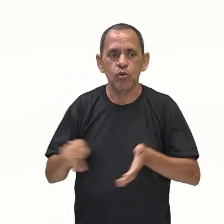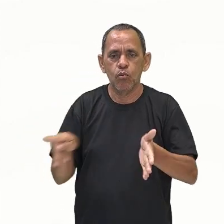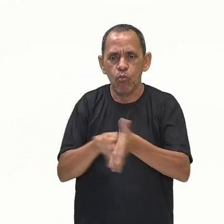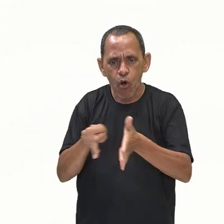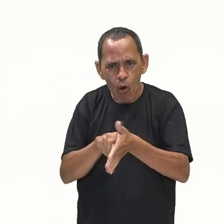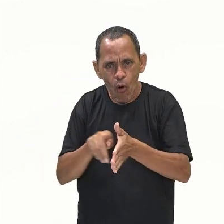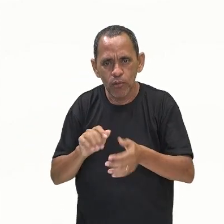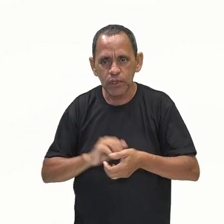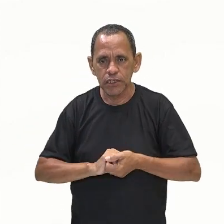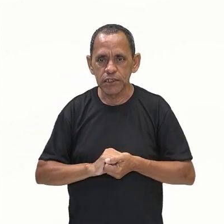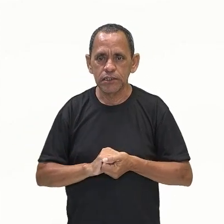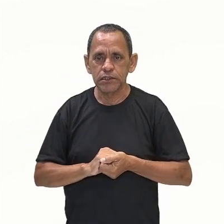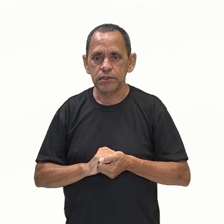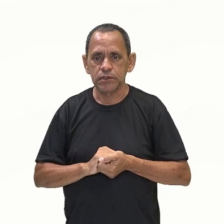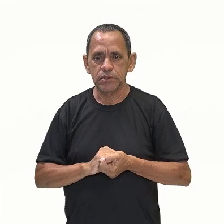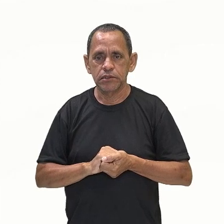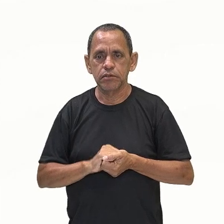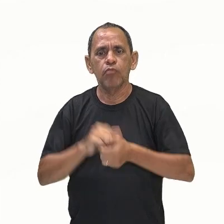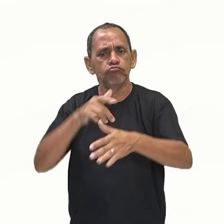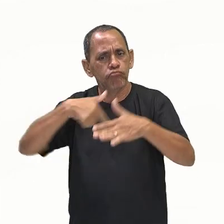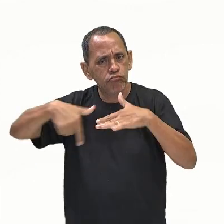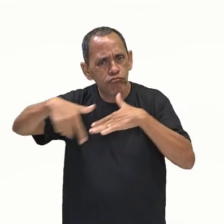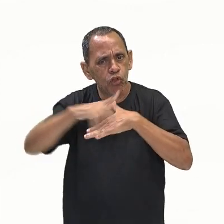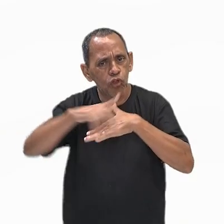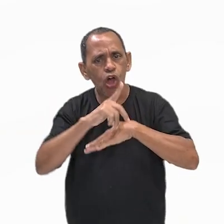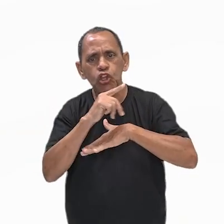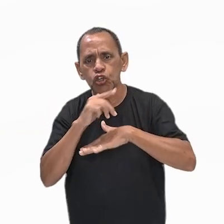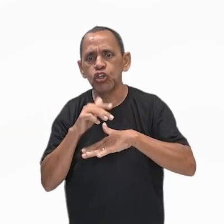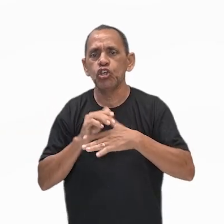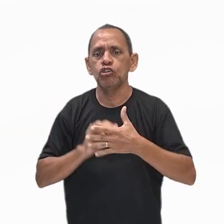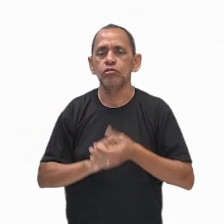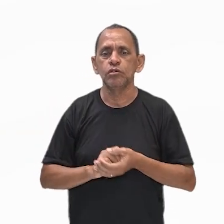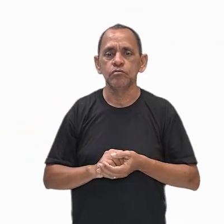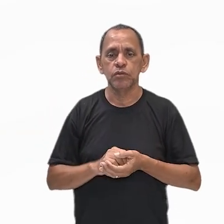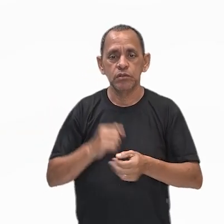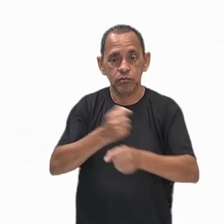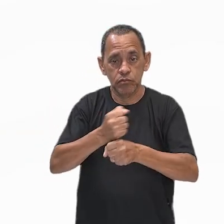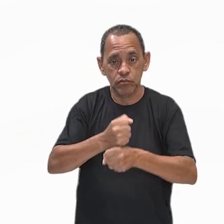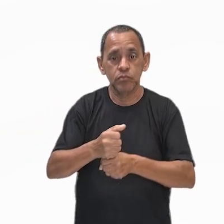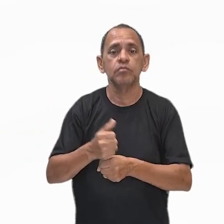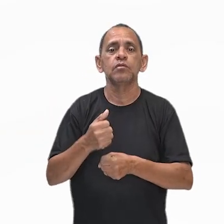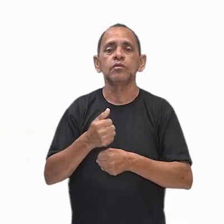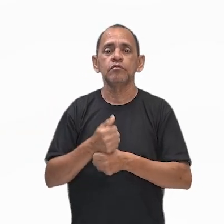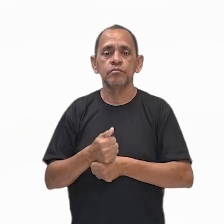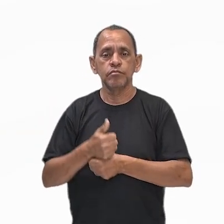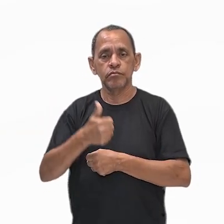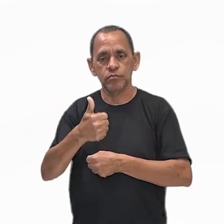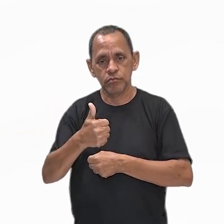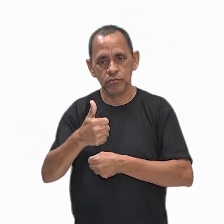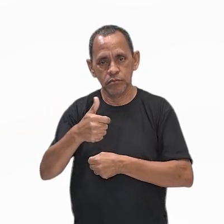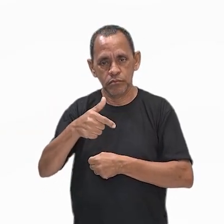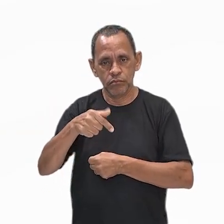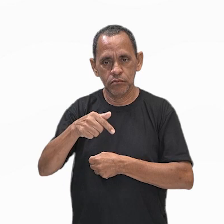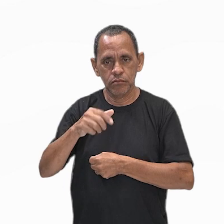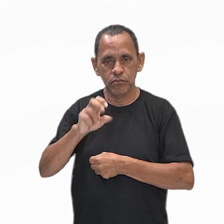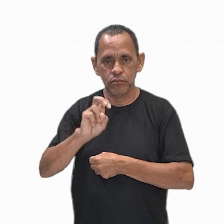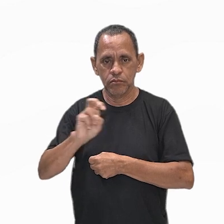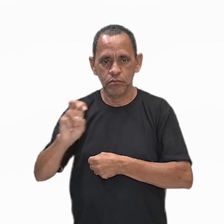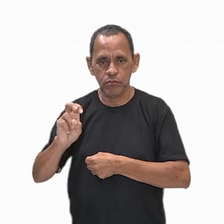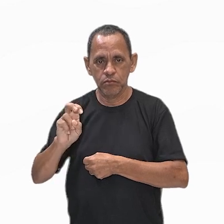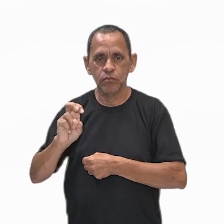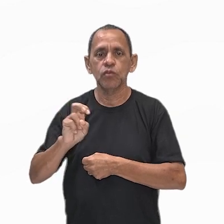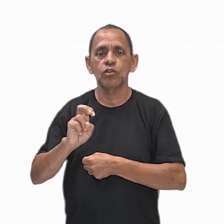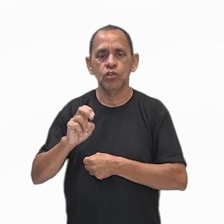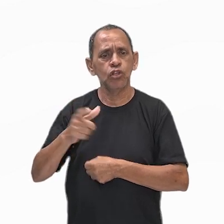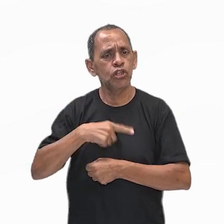rio. E aí, seguindo, finalizando essa linha do tempo, a gente destaca 1755, que foi quando houve,